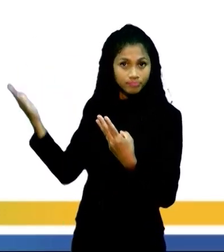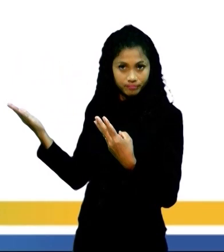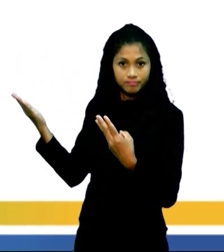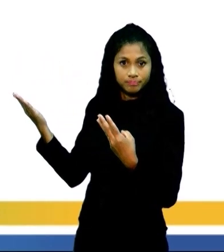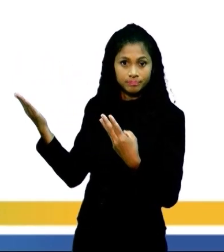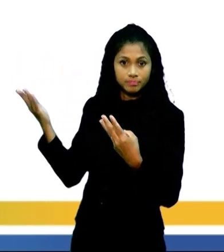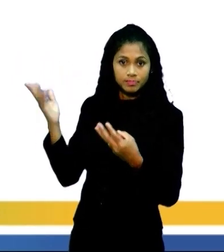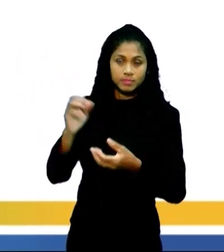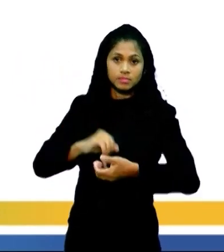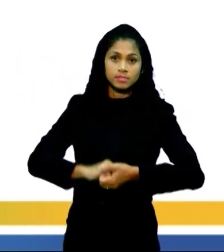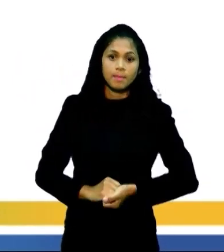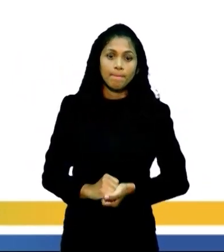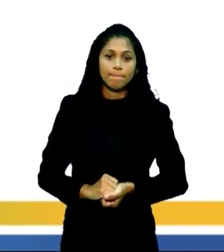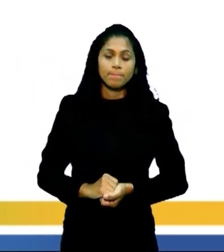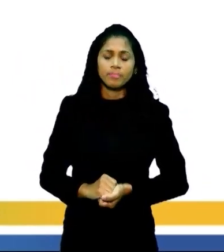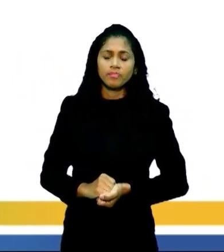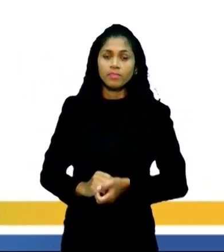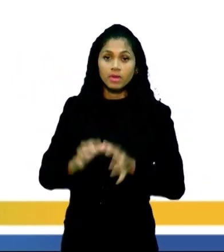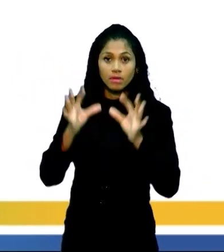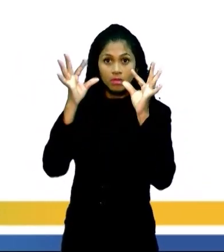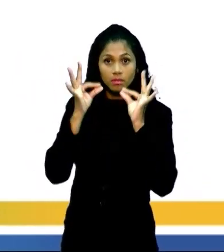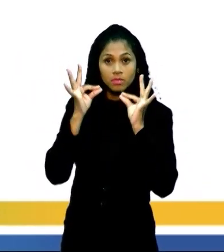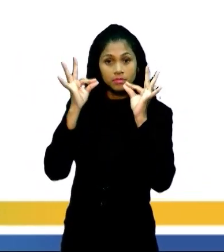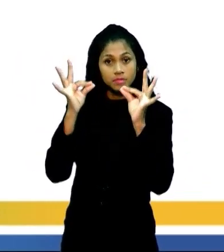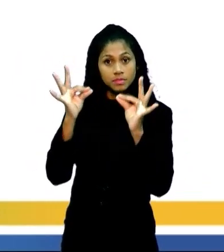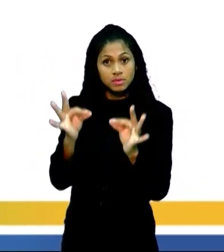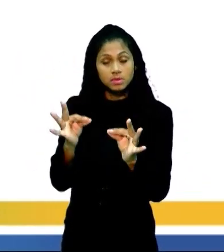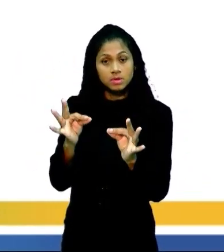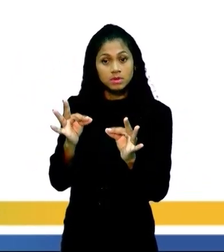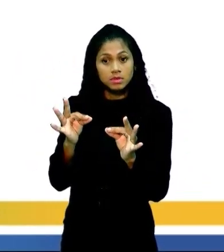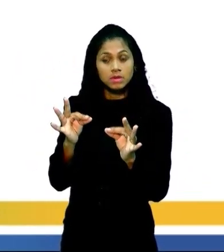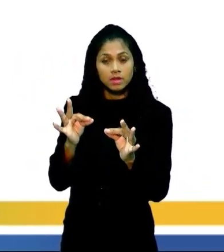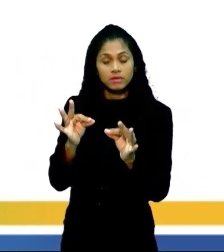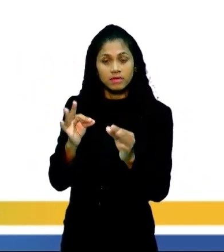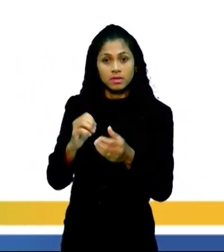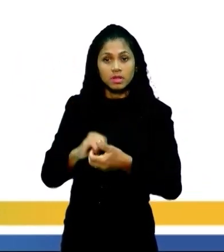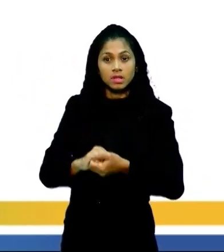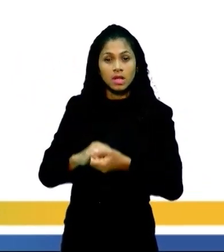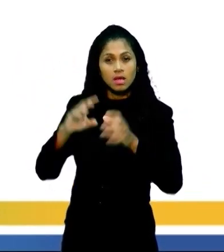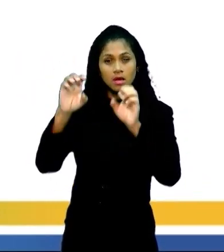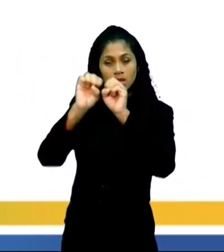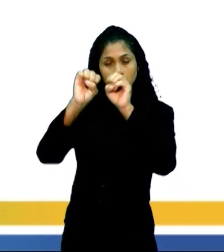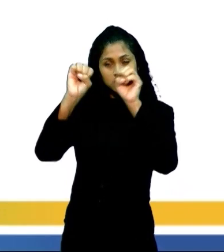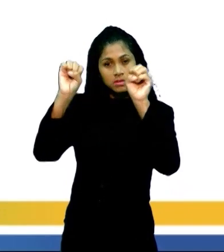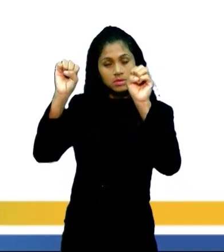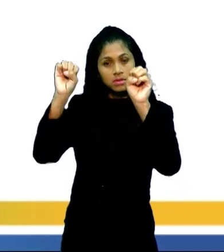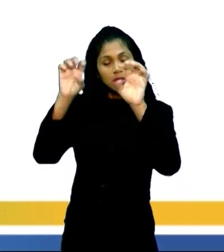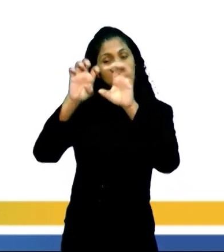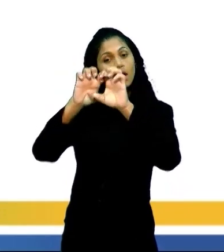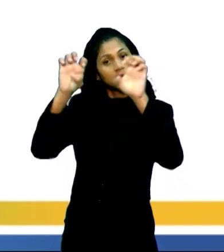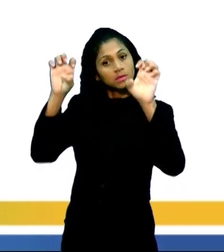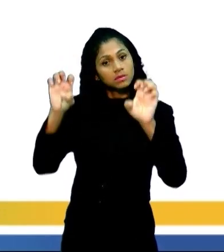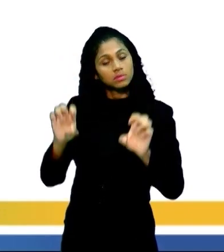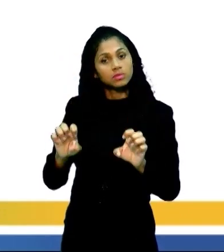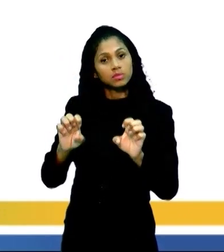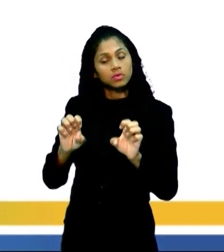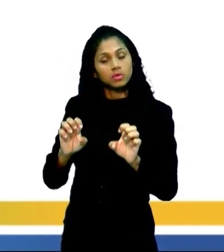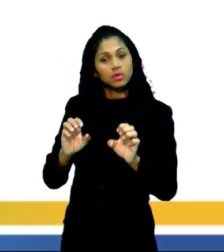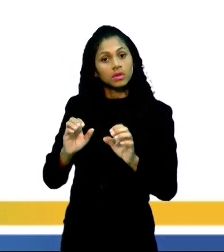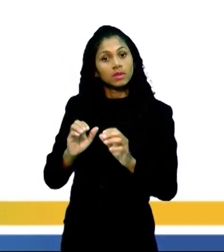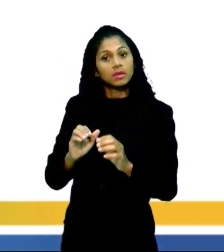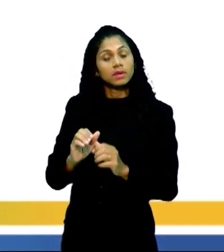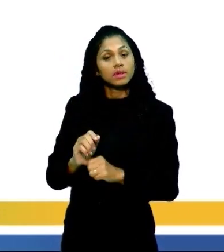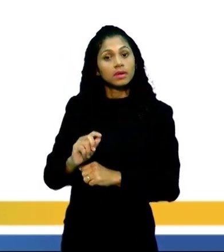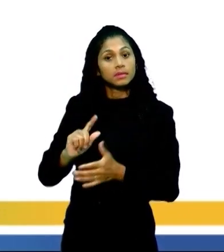razões. Observe o diagrama a seguir, tá? Que apresenta o número